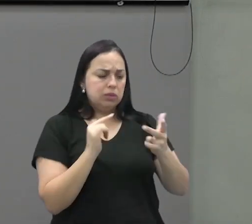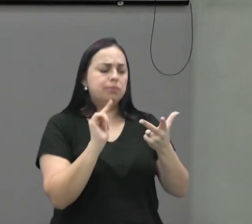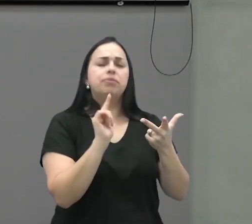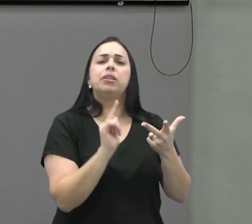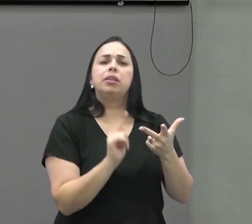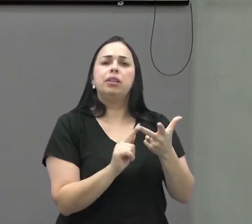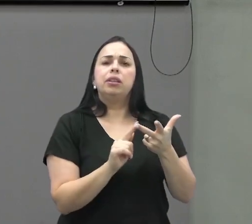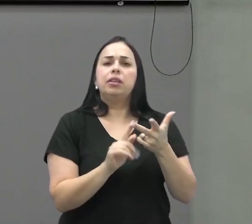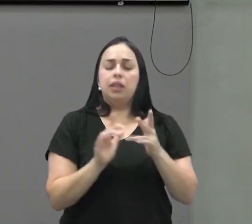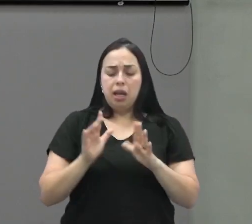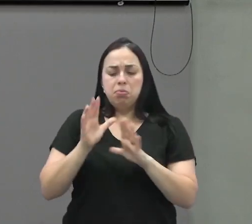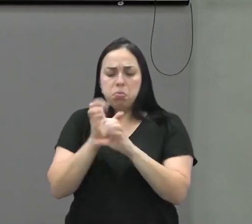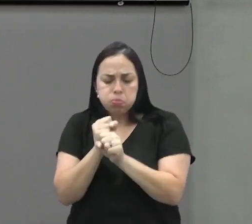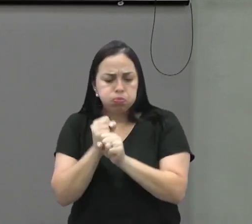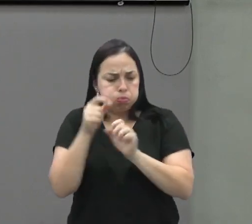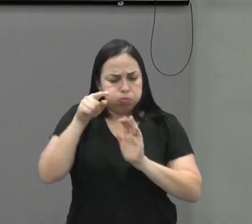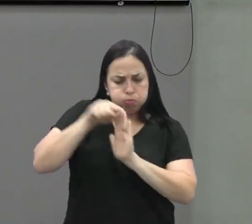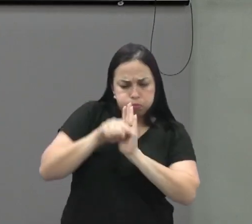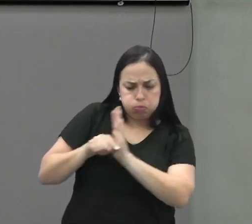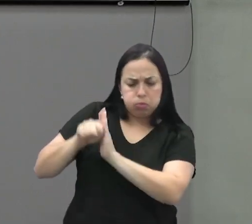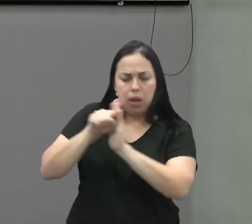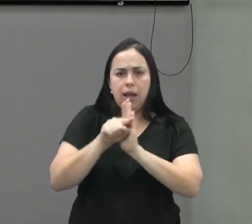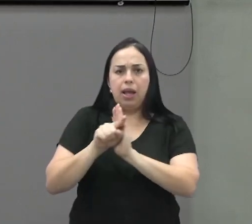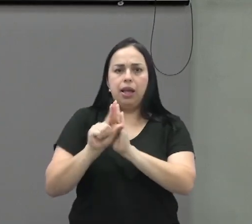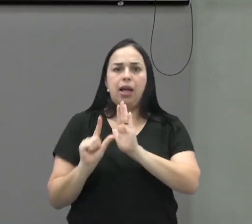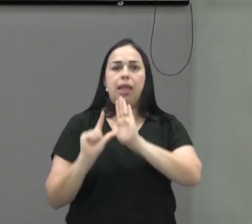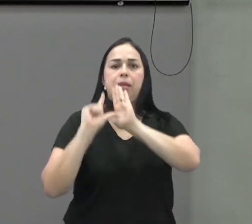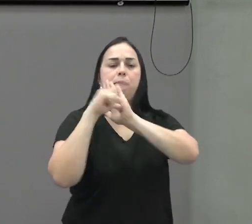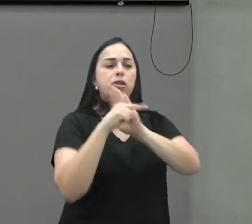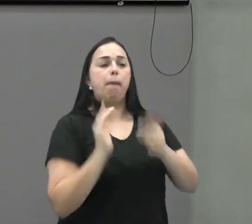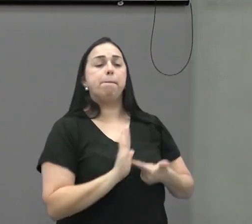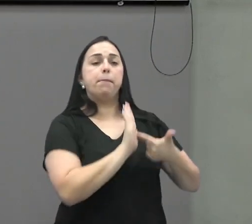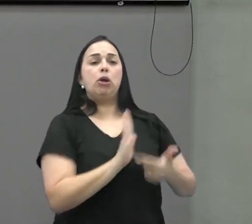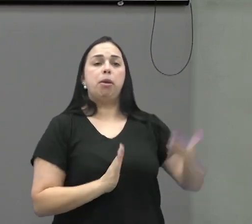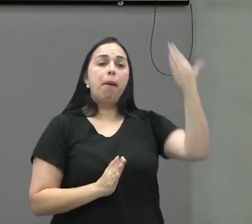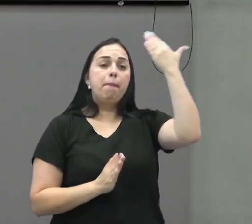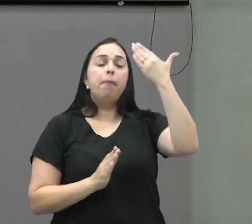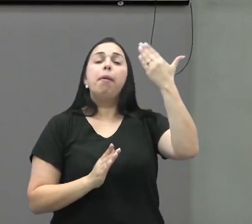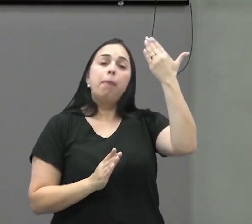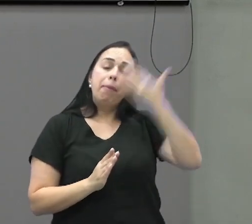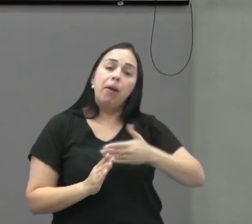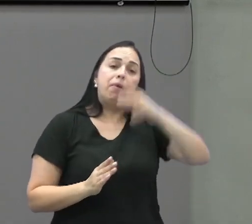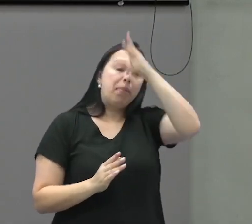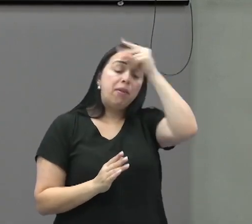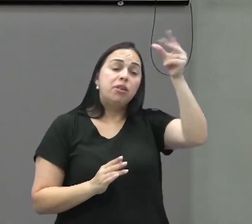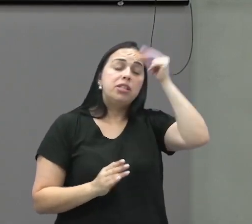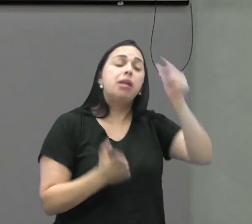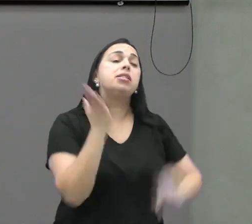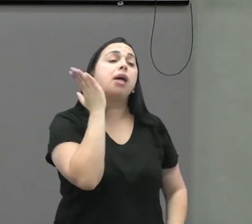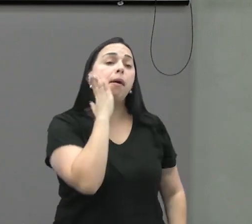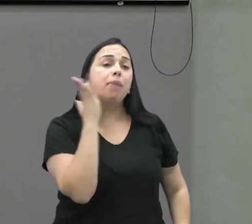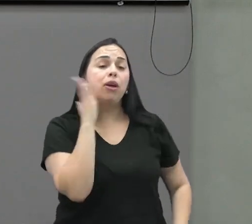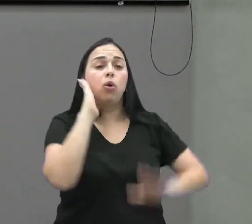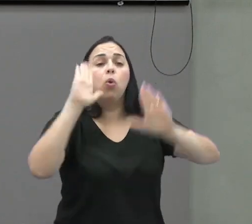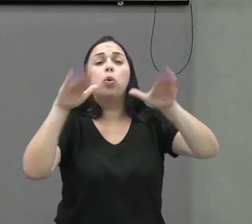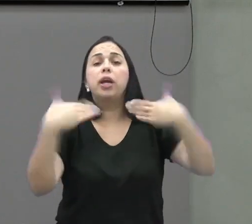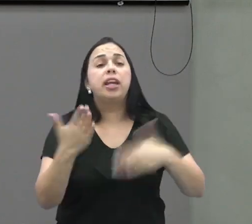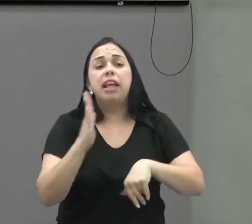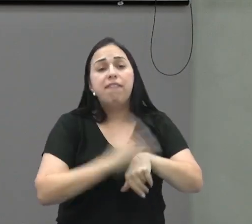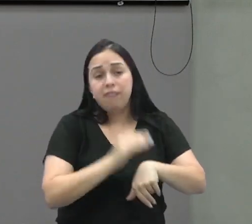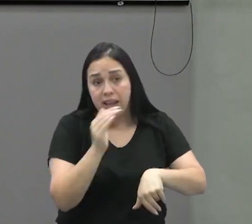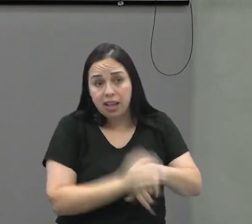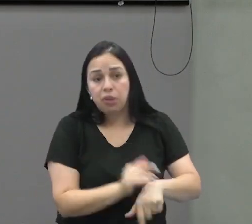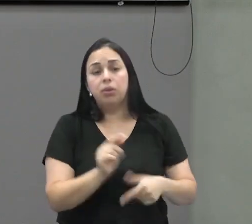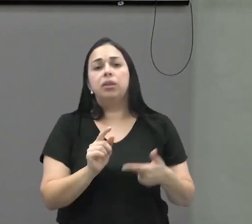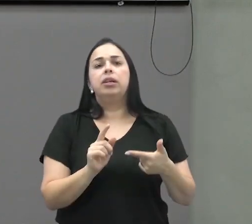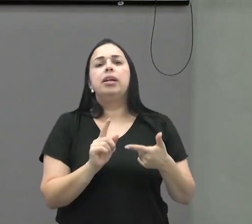material, né, compilamos e levamos até a prefeitura para saber o que está sendo feito, quais as